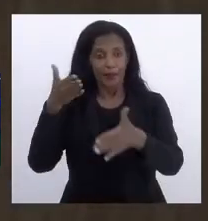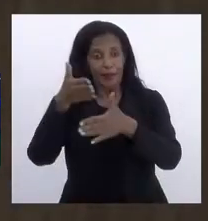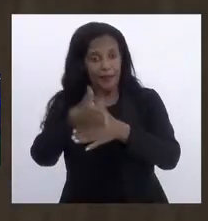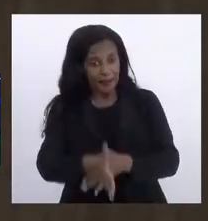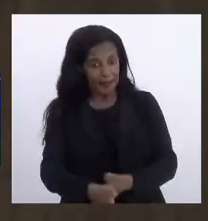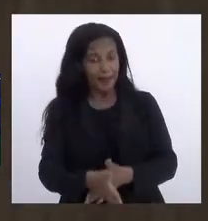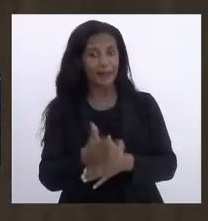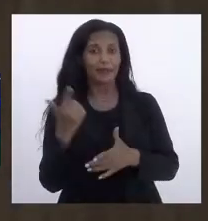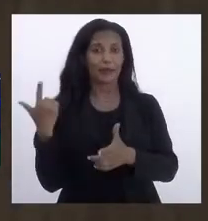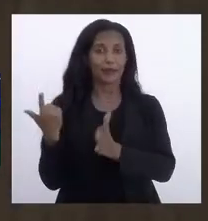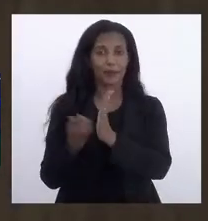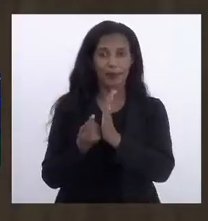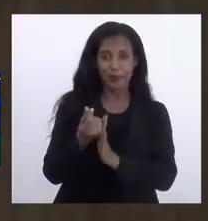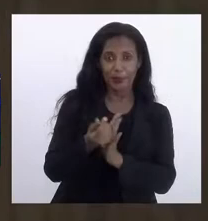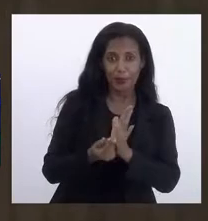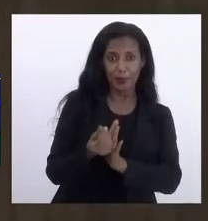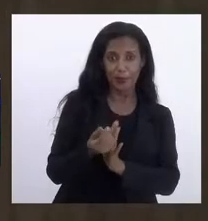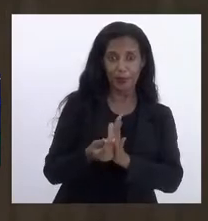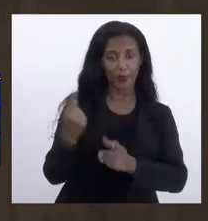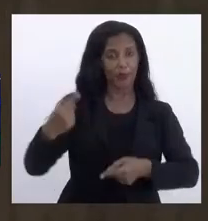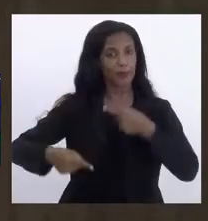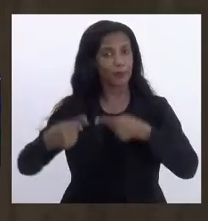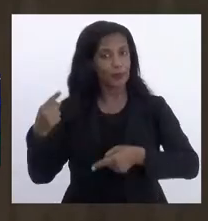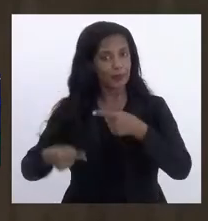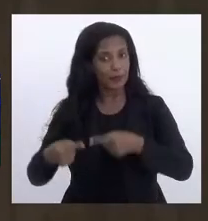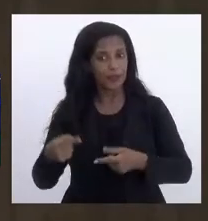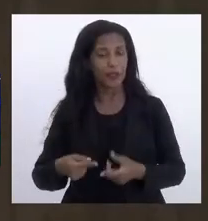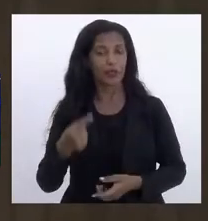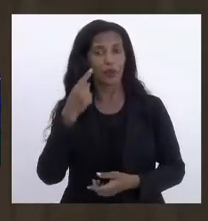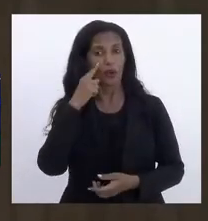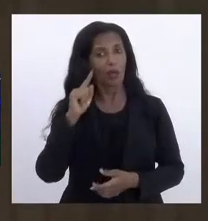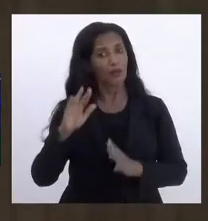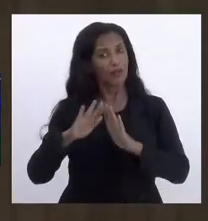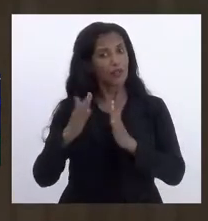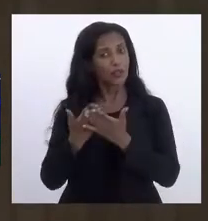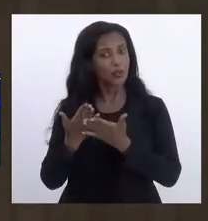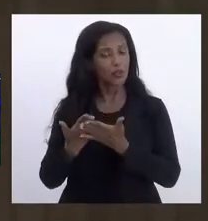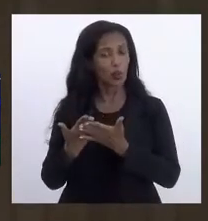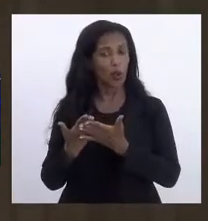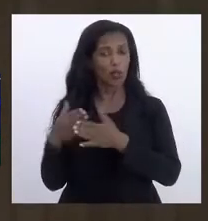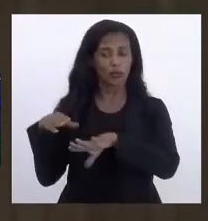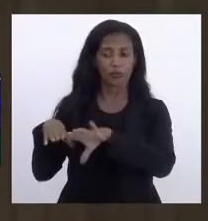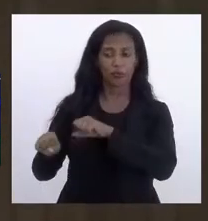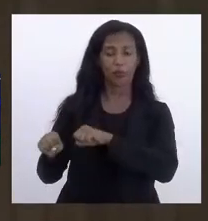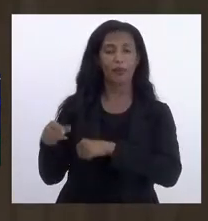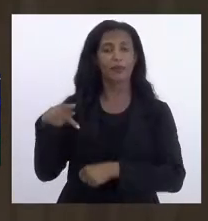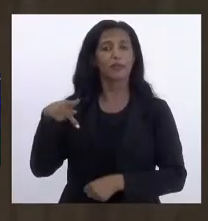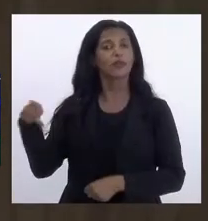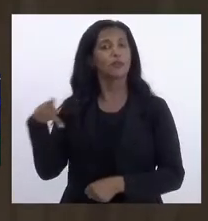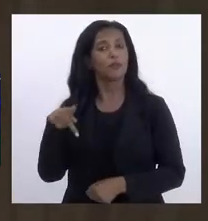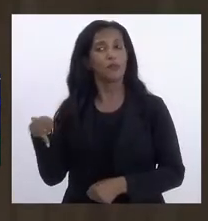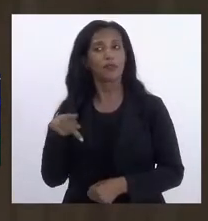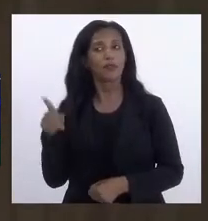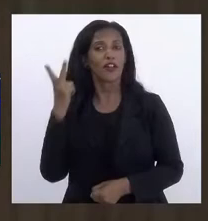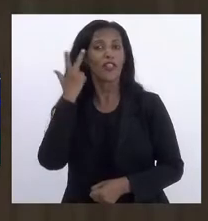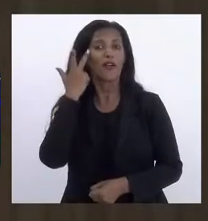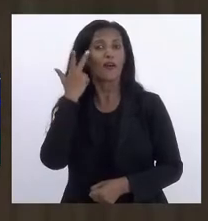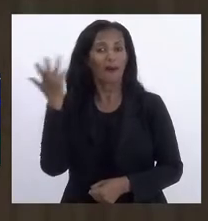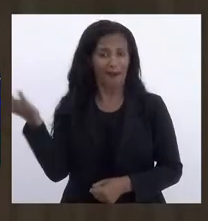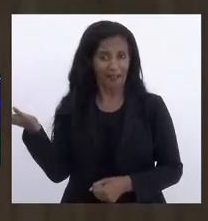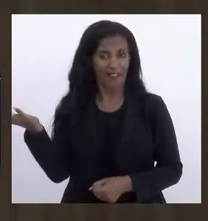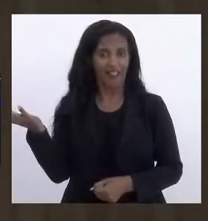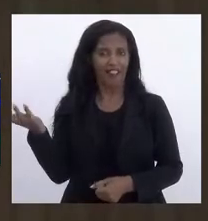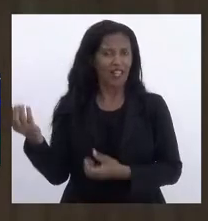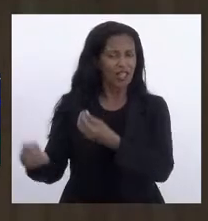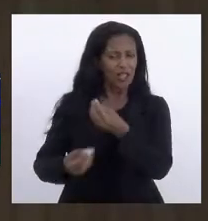limbo orçamentário, num limbo político. Eu vim de escola normal, que é aquela de formação de professores, e o quanto